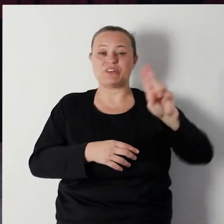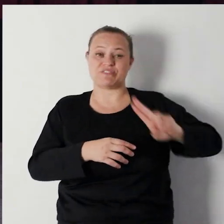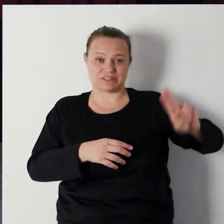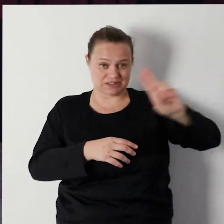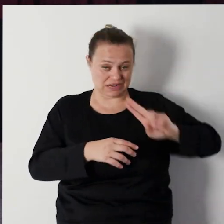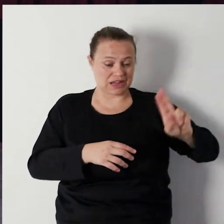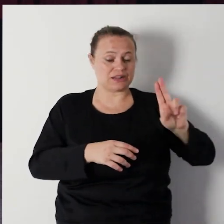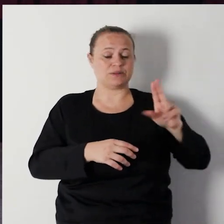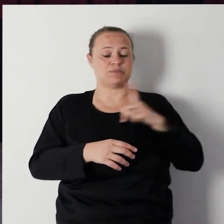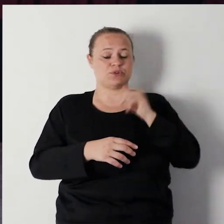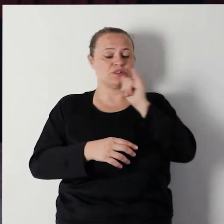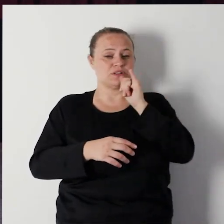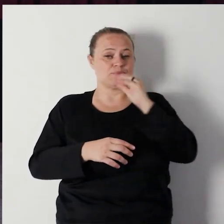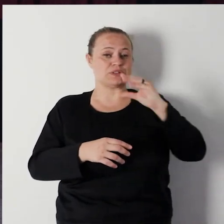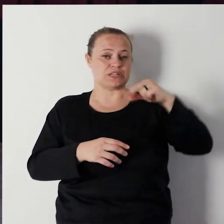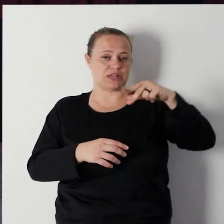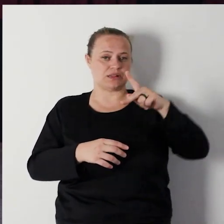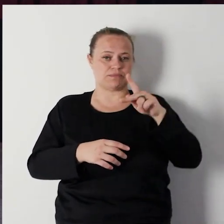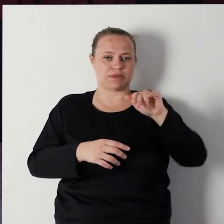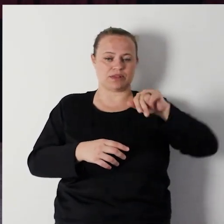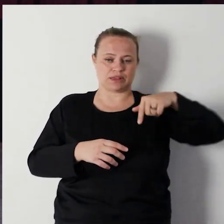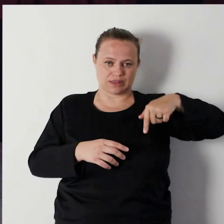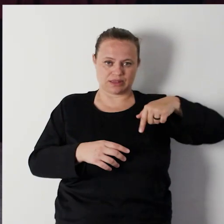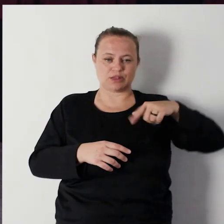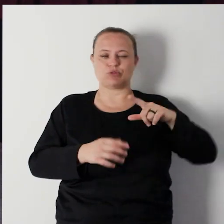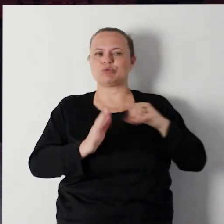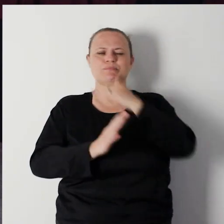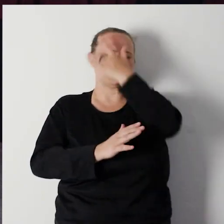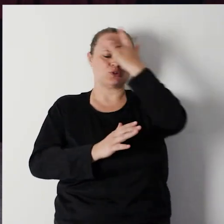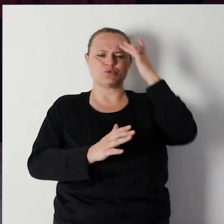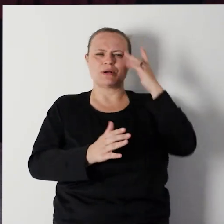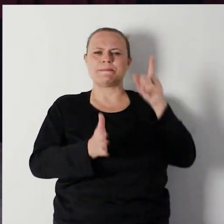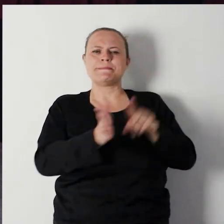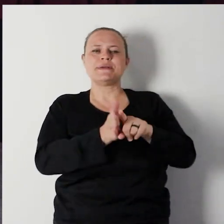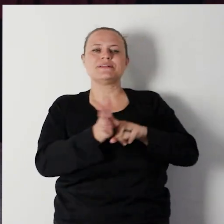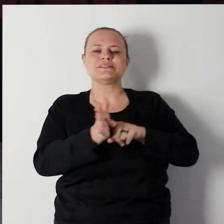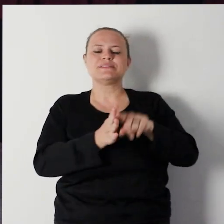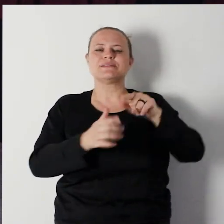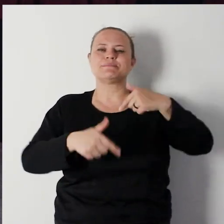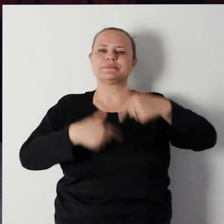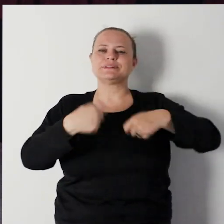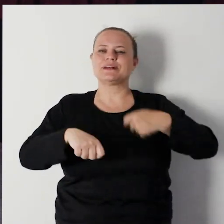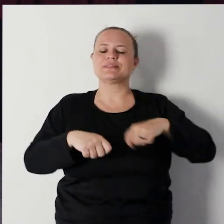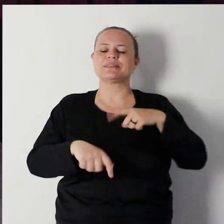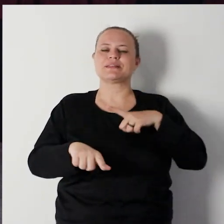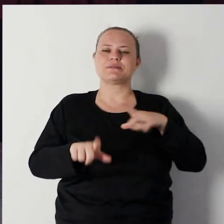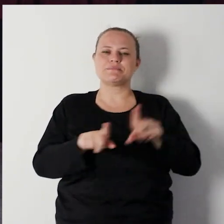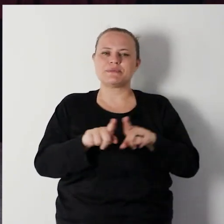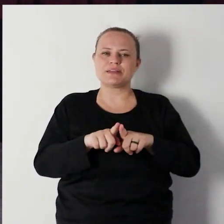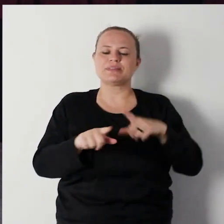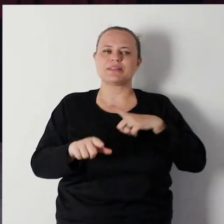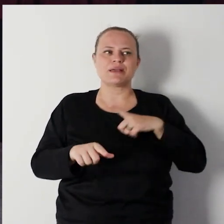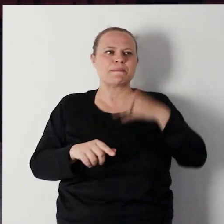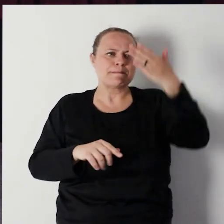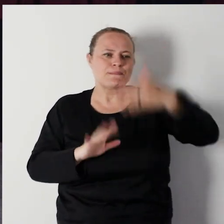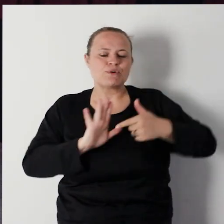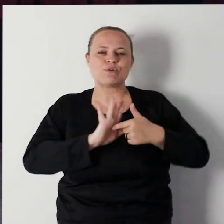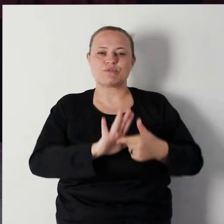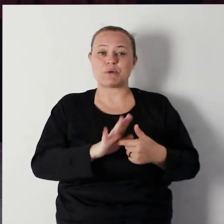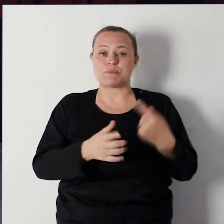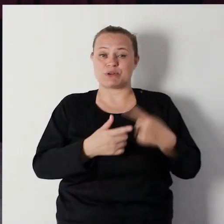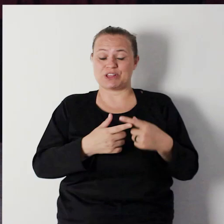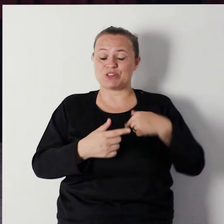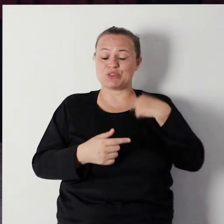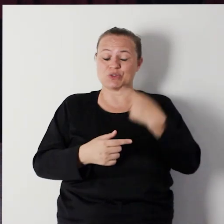quando eu recebo dinheiro FAPESC, CNPq, CAPES, nós sofremos, e todo pesquisador vai dizer, é um trabalho